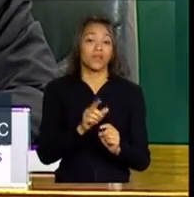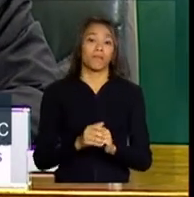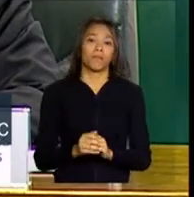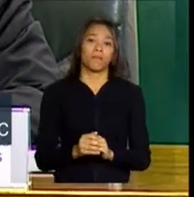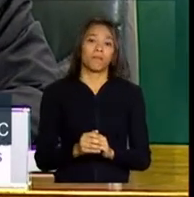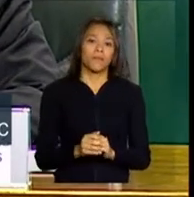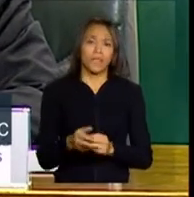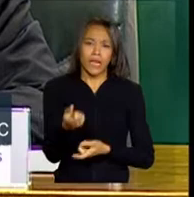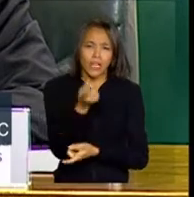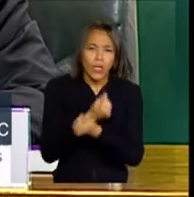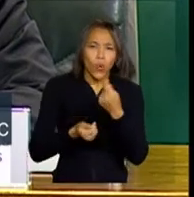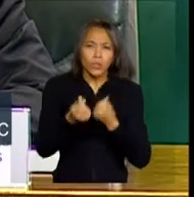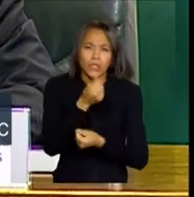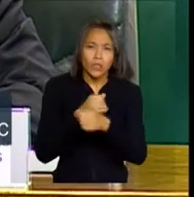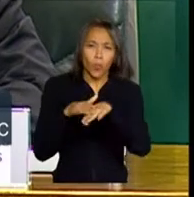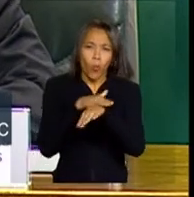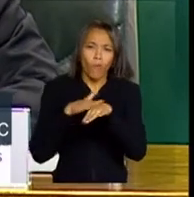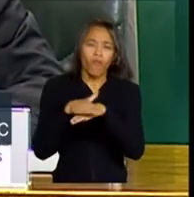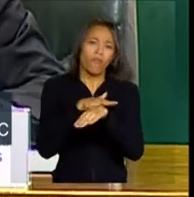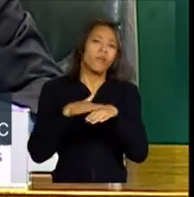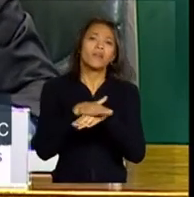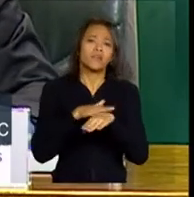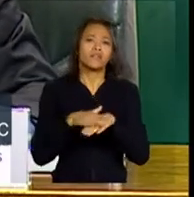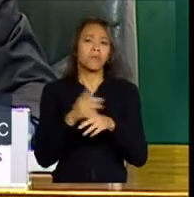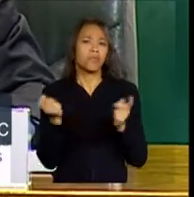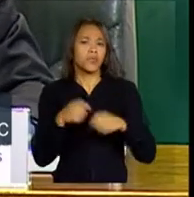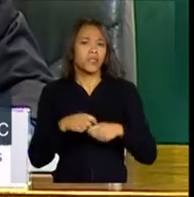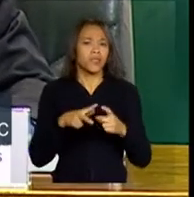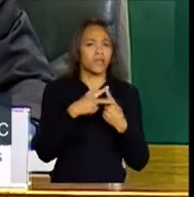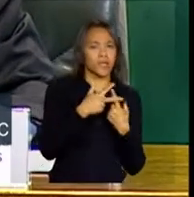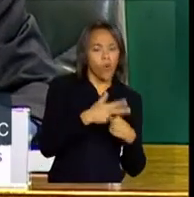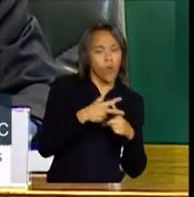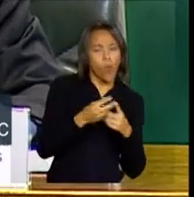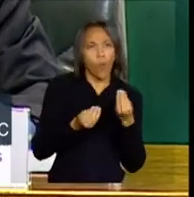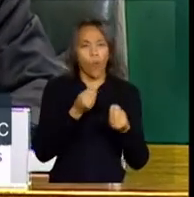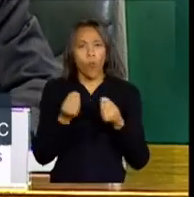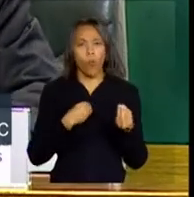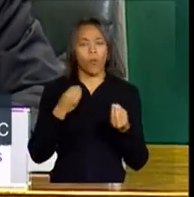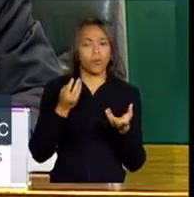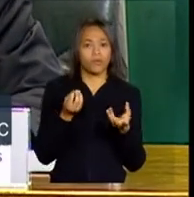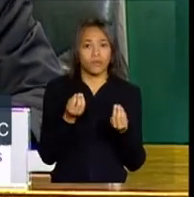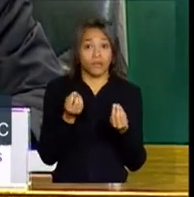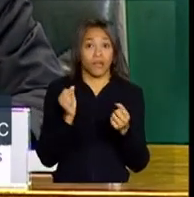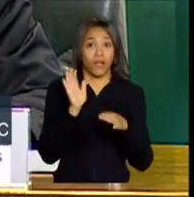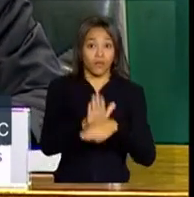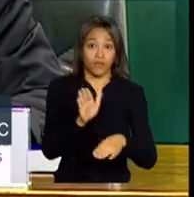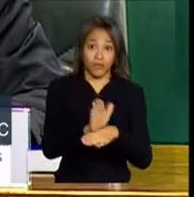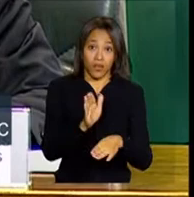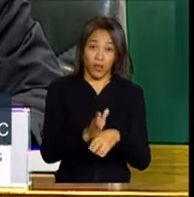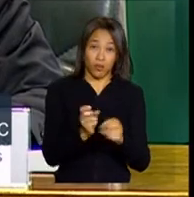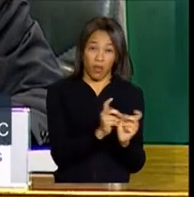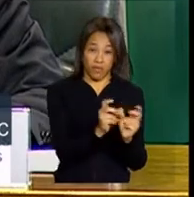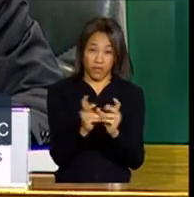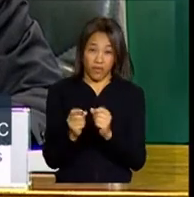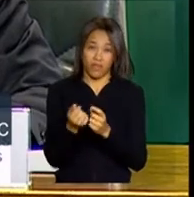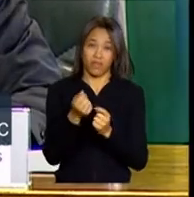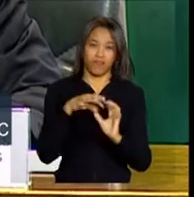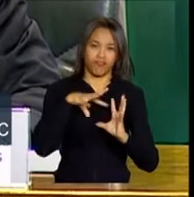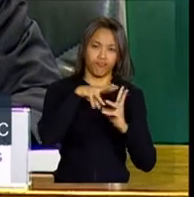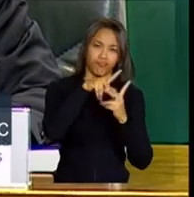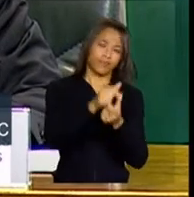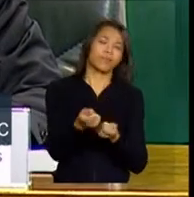dor teria permitido corrigir algumas das distorções mais notáveis do comércio internacional a maior delas